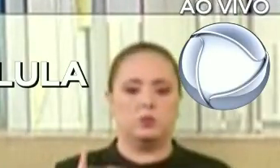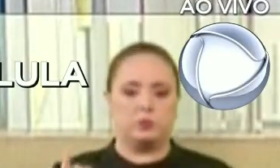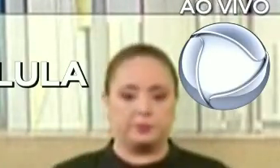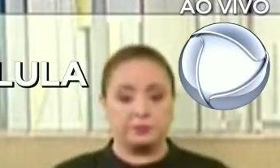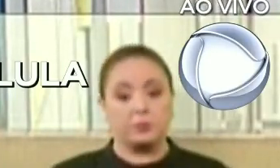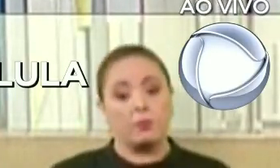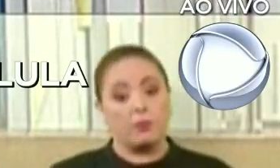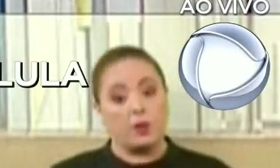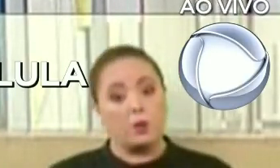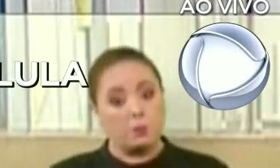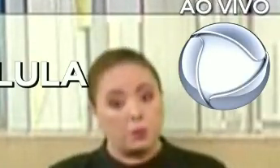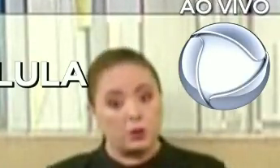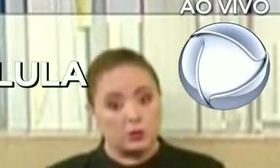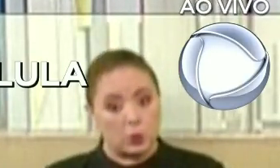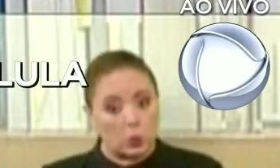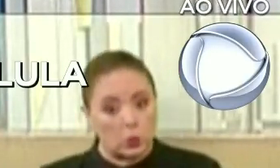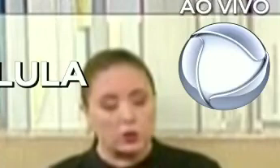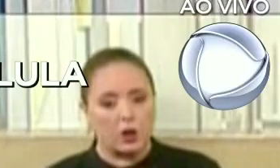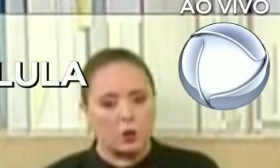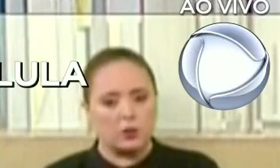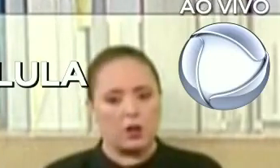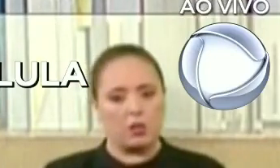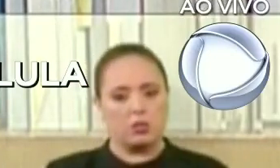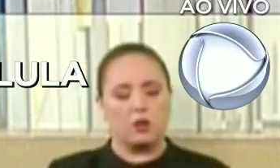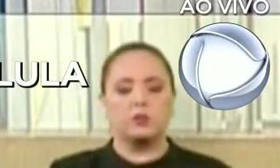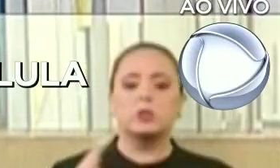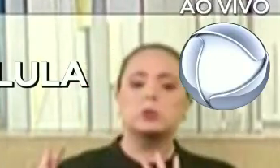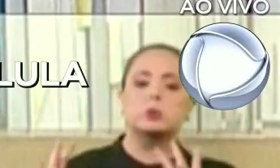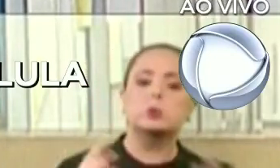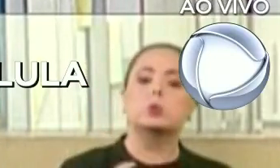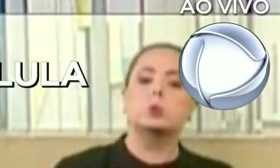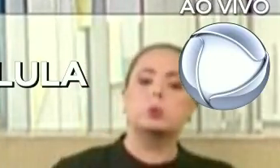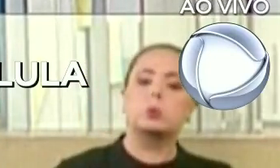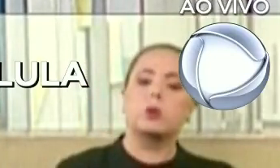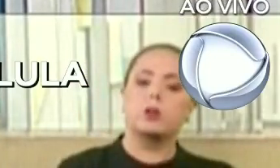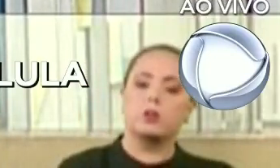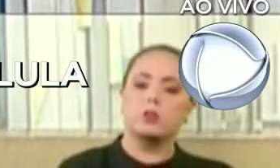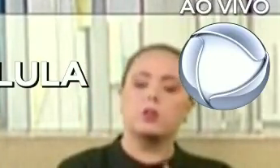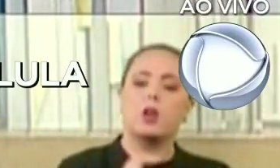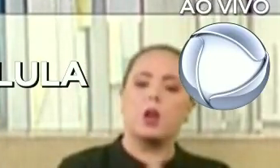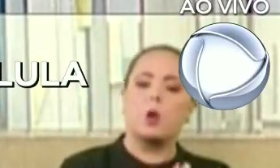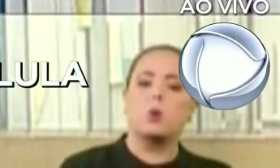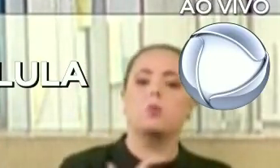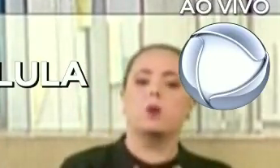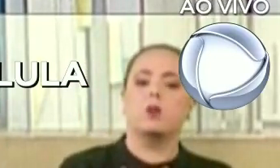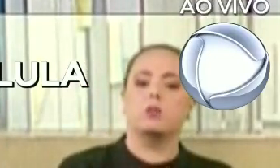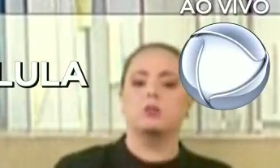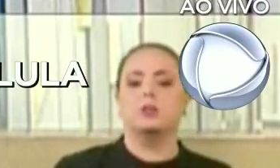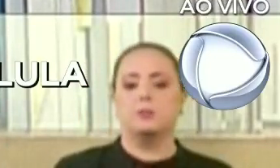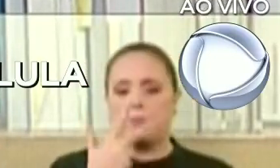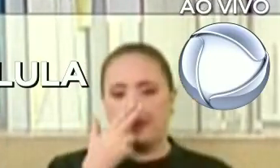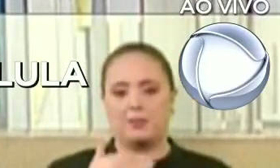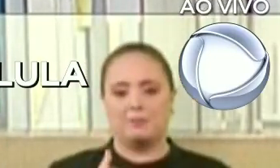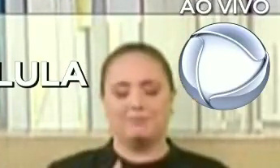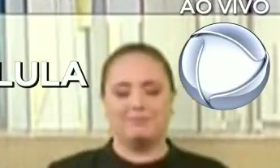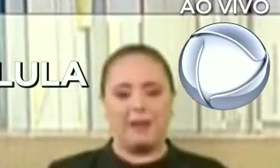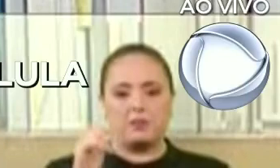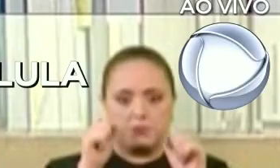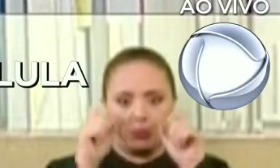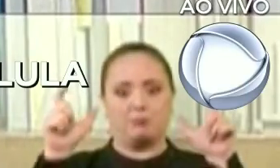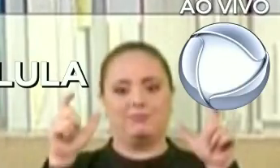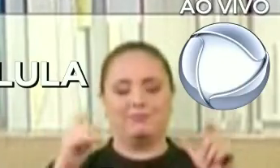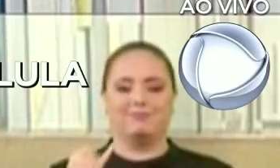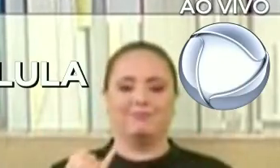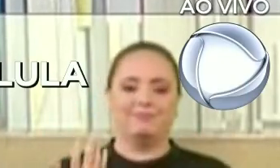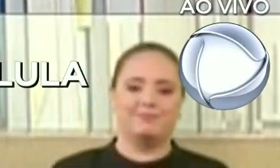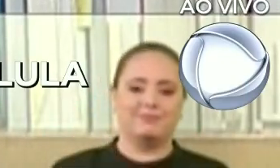acompanha aí a ministra Carmen Lúcia, presidente do Supremo, abrindo essa sessão e dando alguns esclarecimentos. Vamos